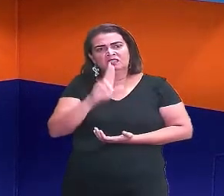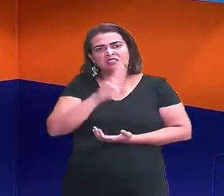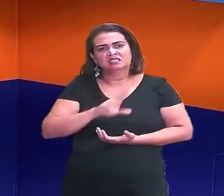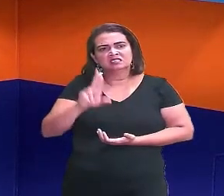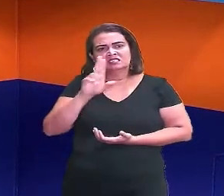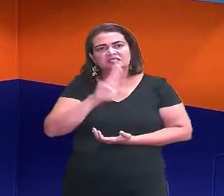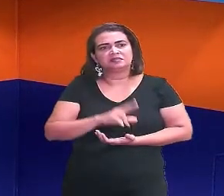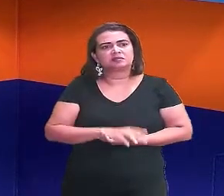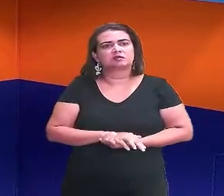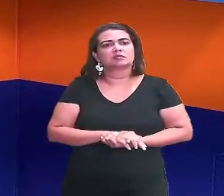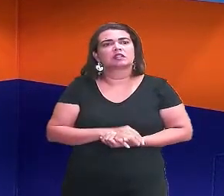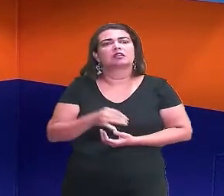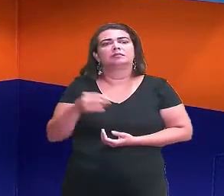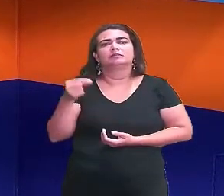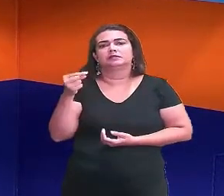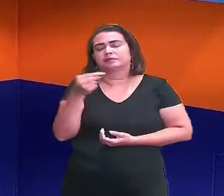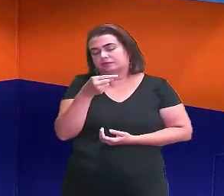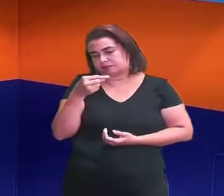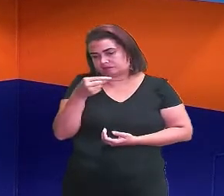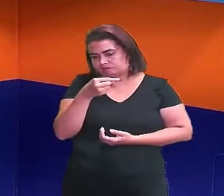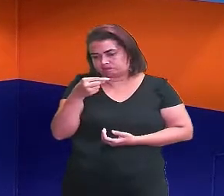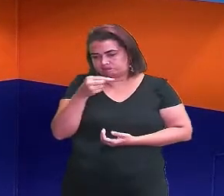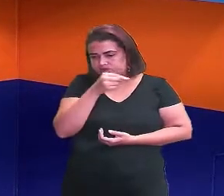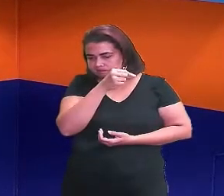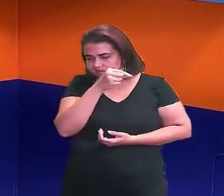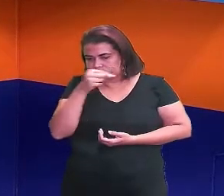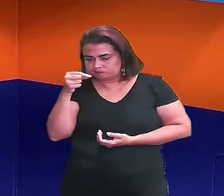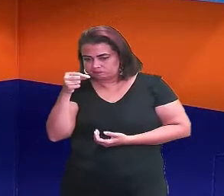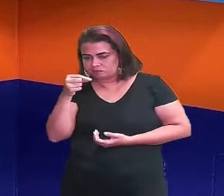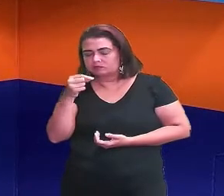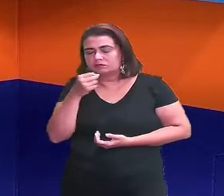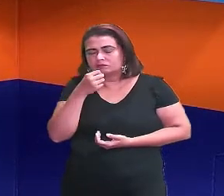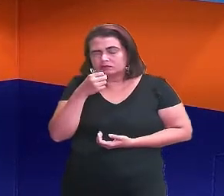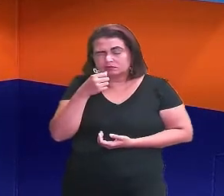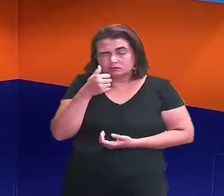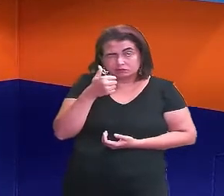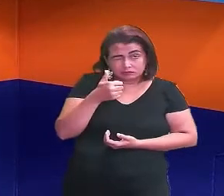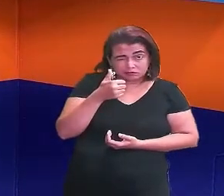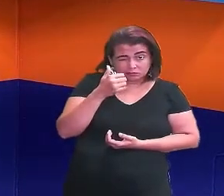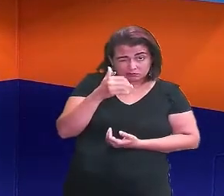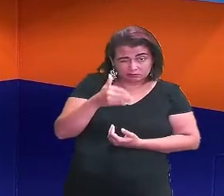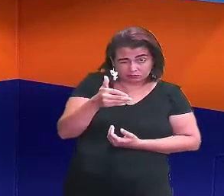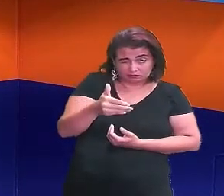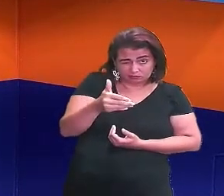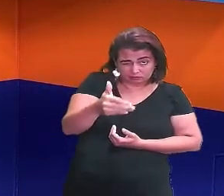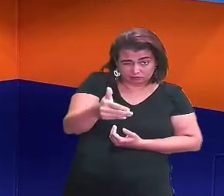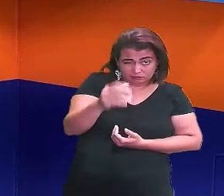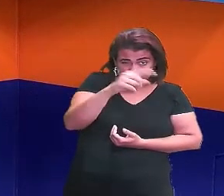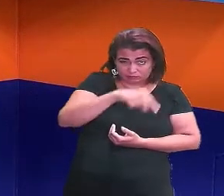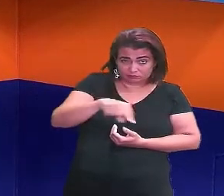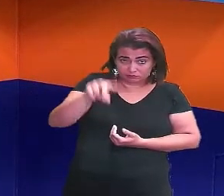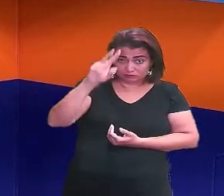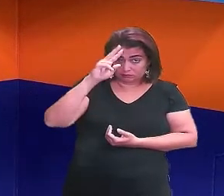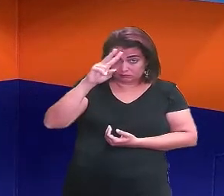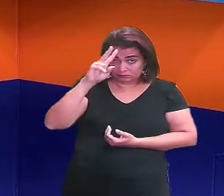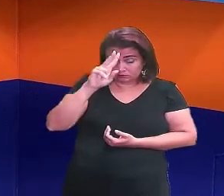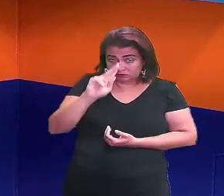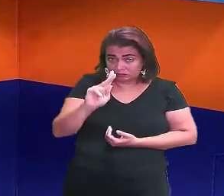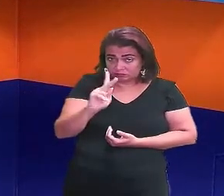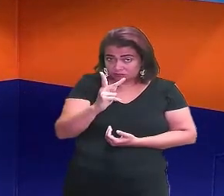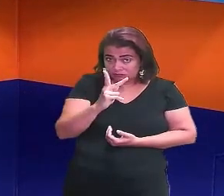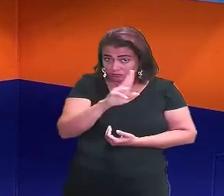agora como se fosse um tracinho, tá bom? Mais para frente vocês vão saber e vão lembrar que o nome dele é